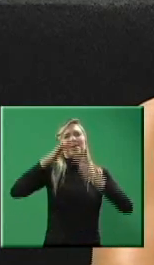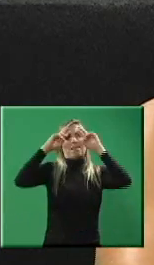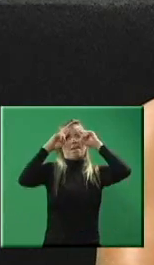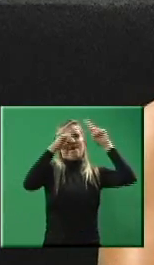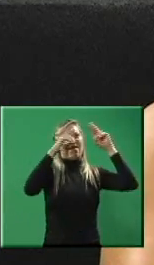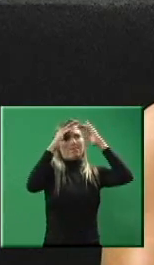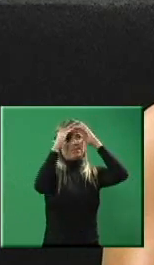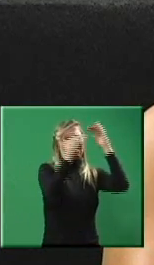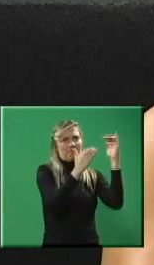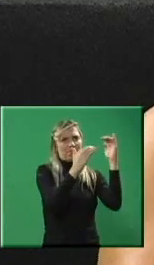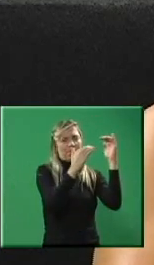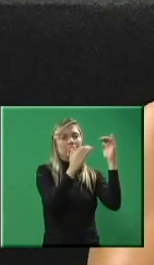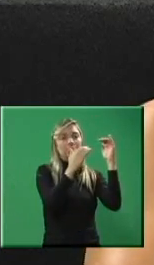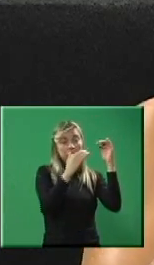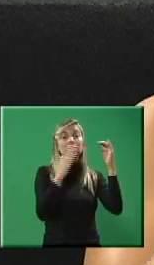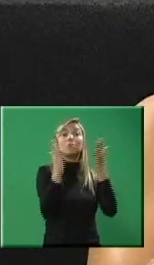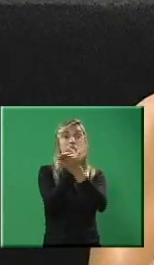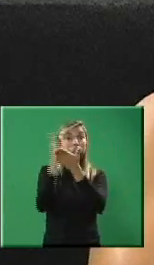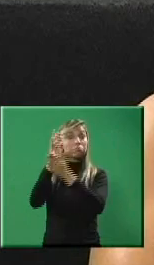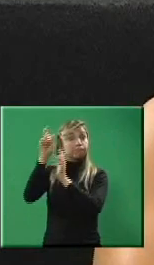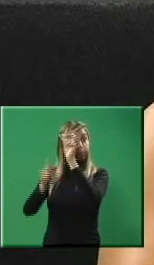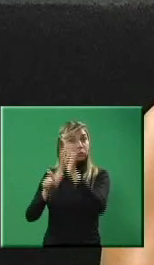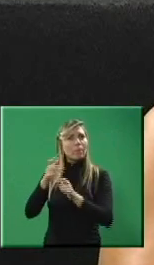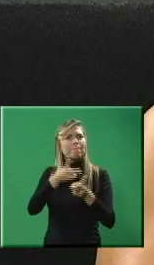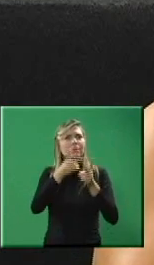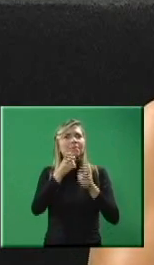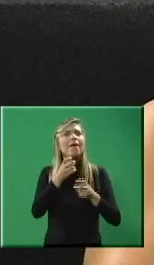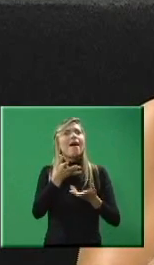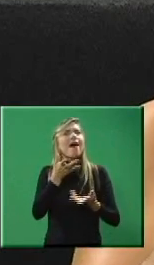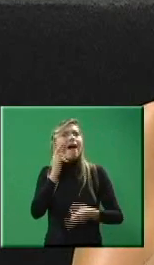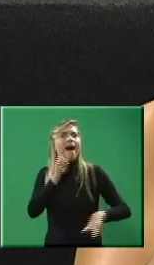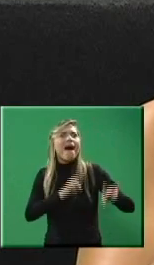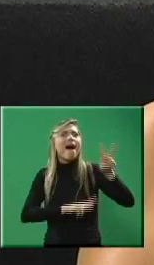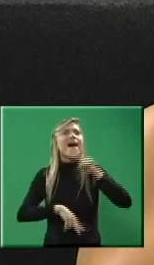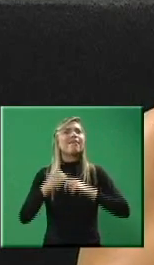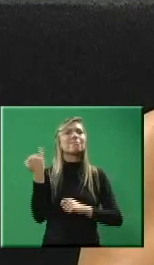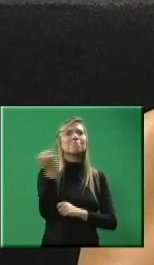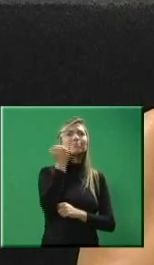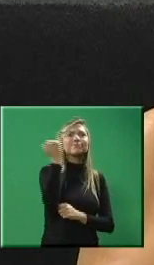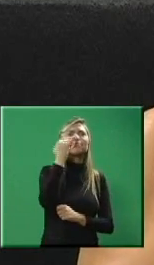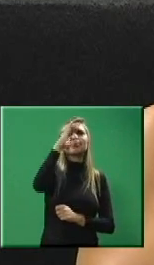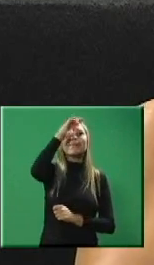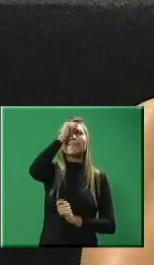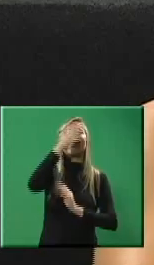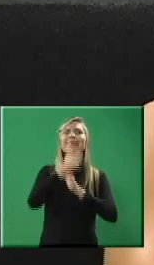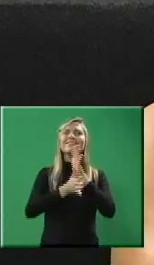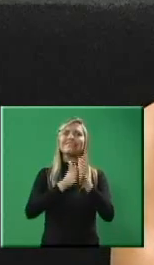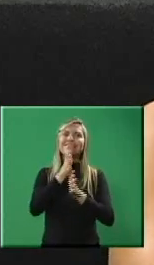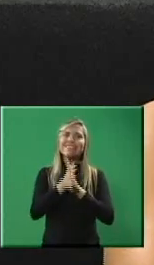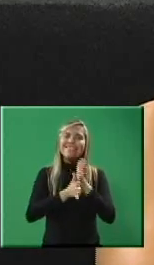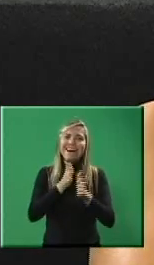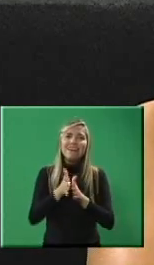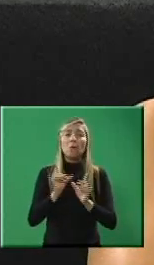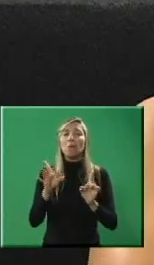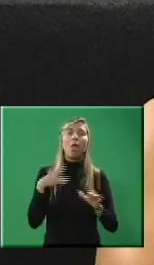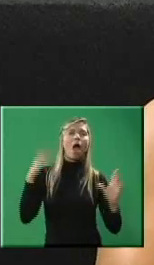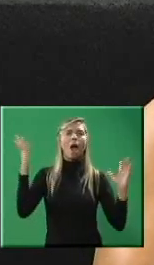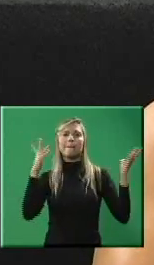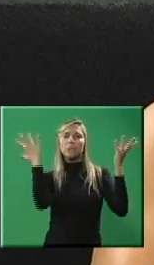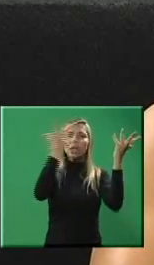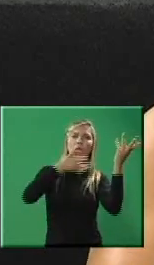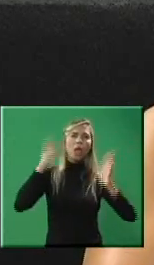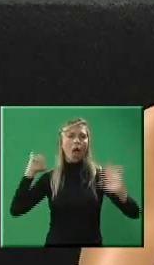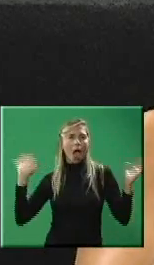Cada vez mais as pessoas a percebem e têm uma visibilidade maior dessa língua, não mais enquanto